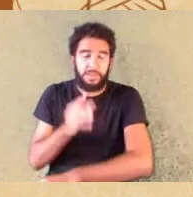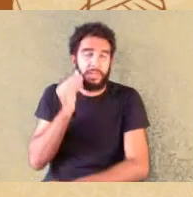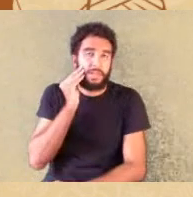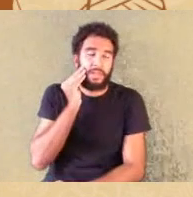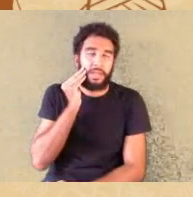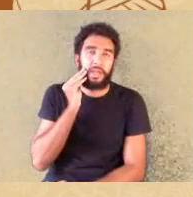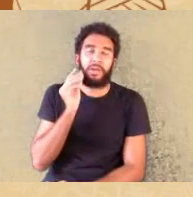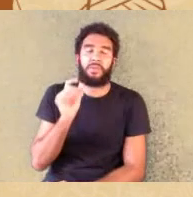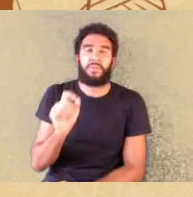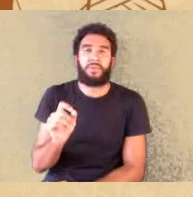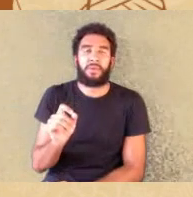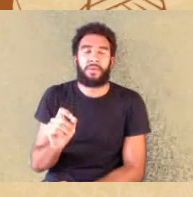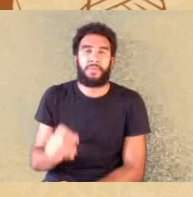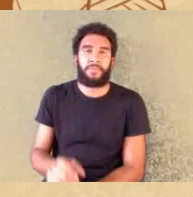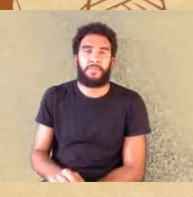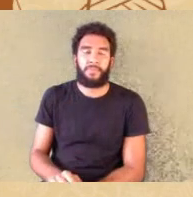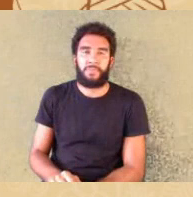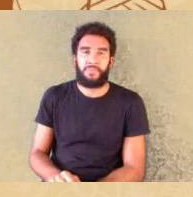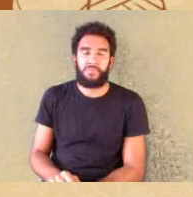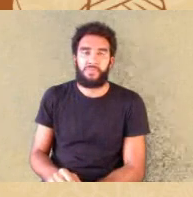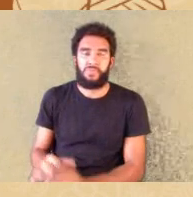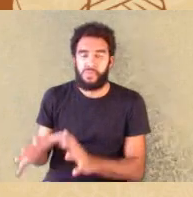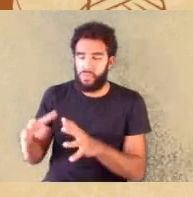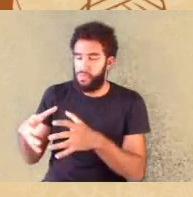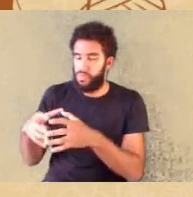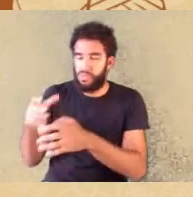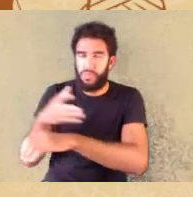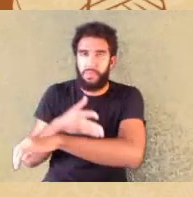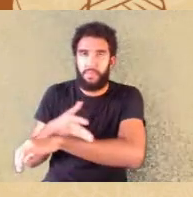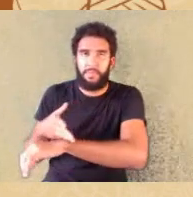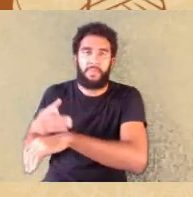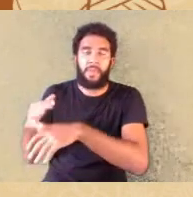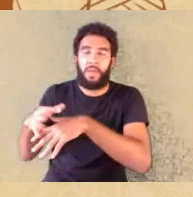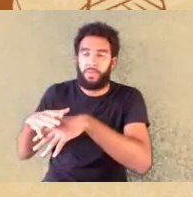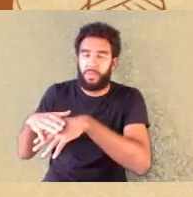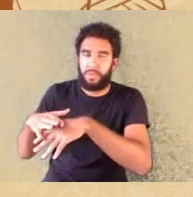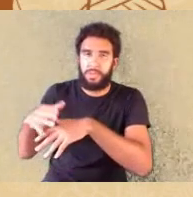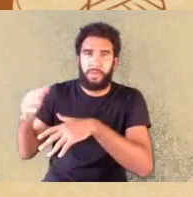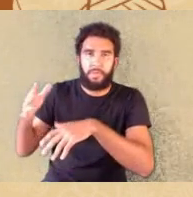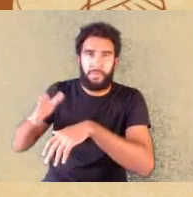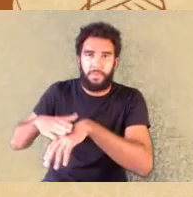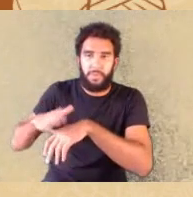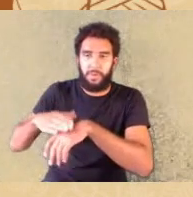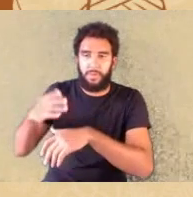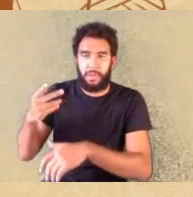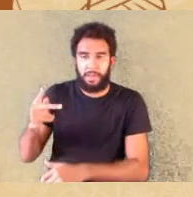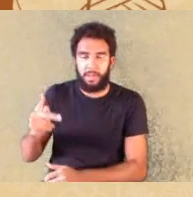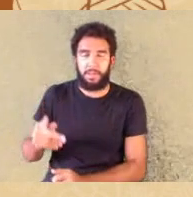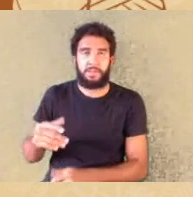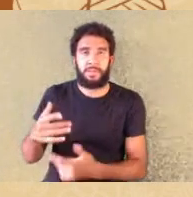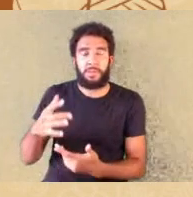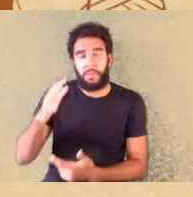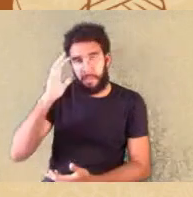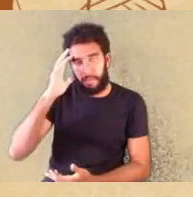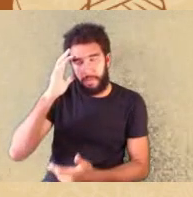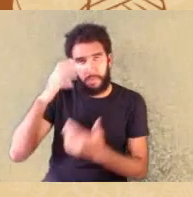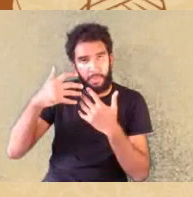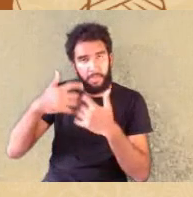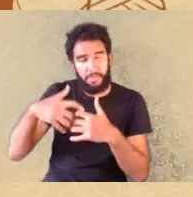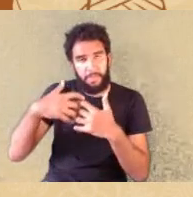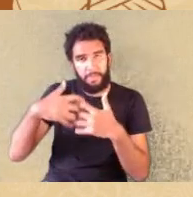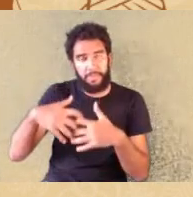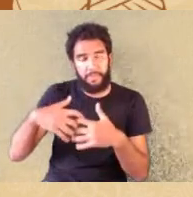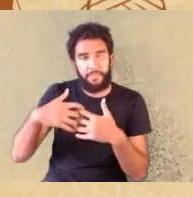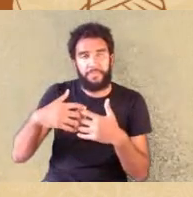humano da branquitude como uma doença de branco. Né? Quer dizer, repensar esse lugar do branco como só